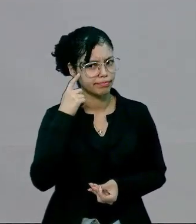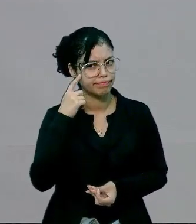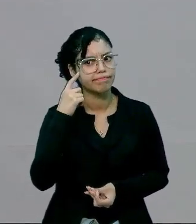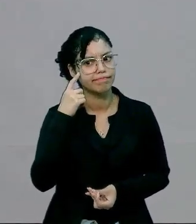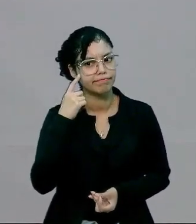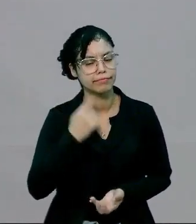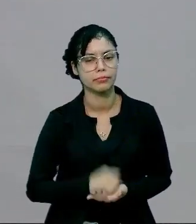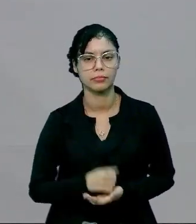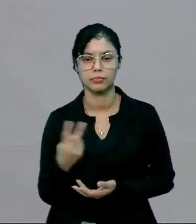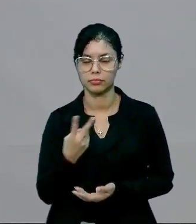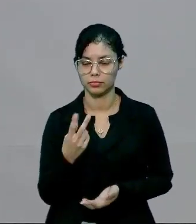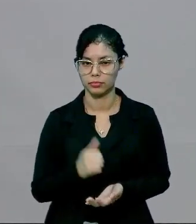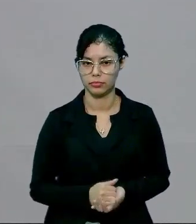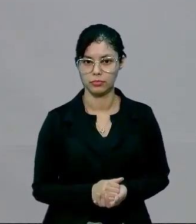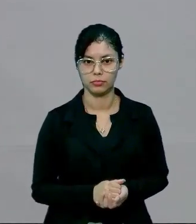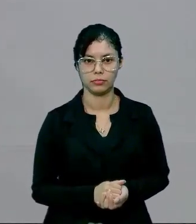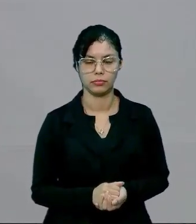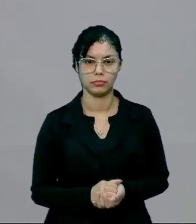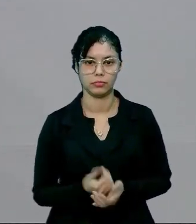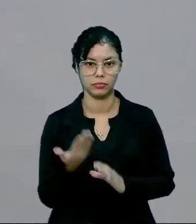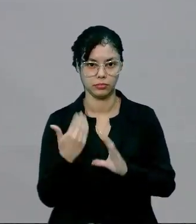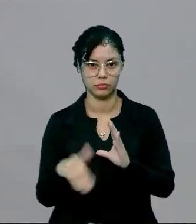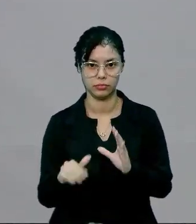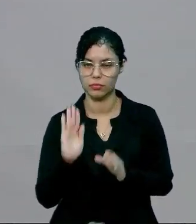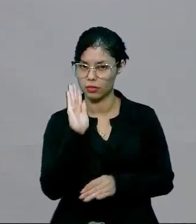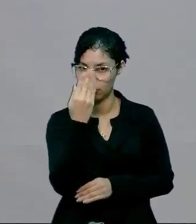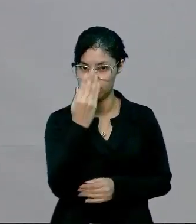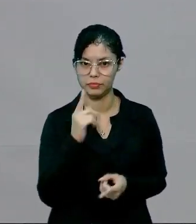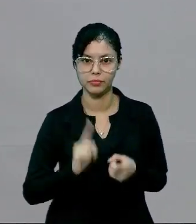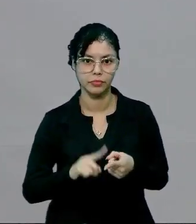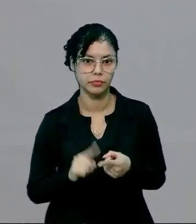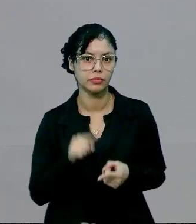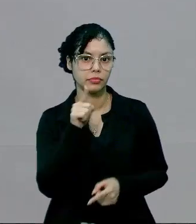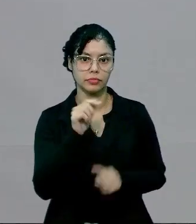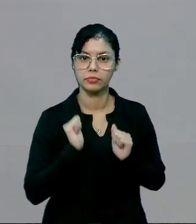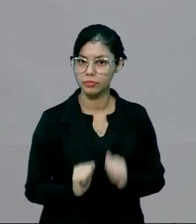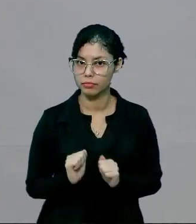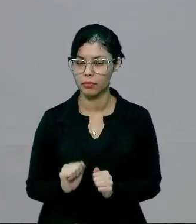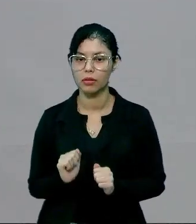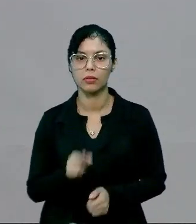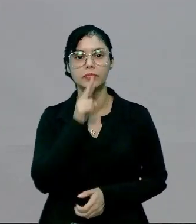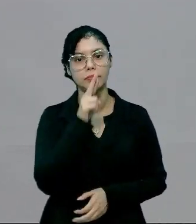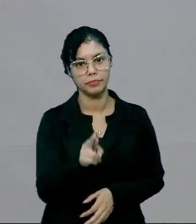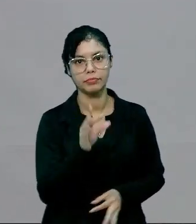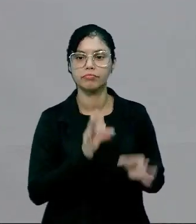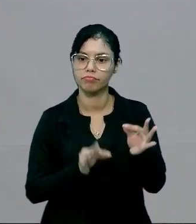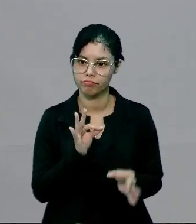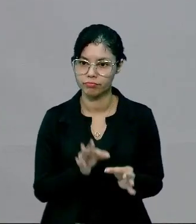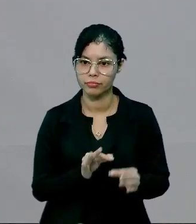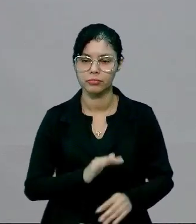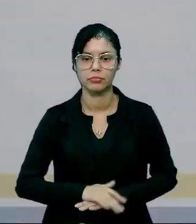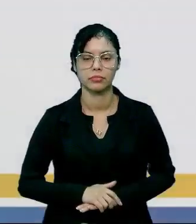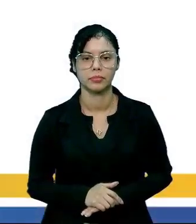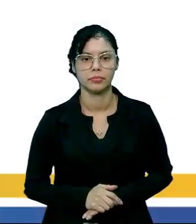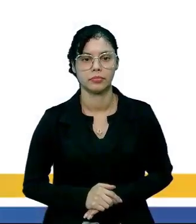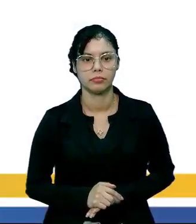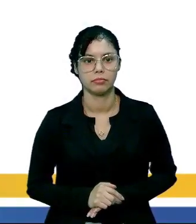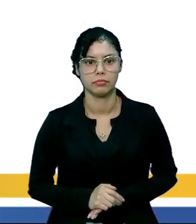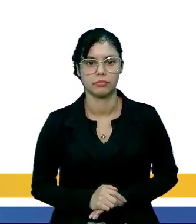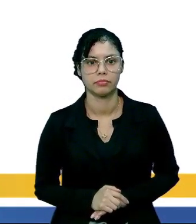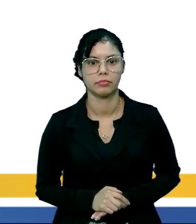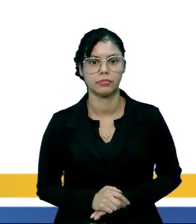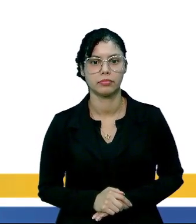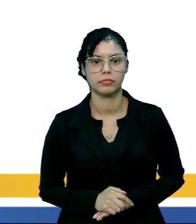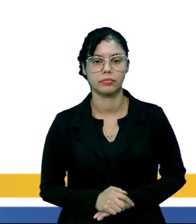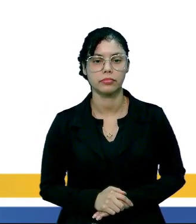duas vezes antes, né, de propagar uma informação falsa, porque você corre o risco de responder por isso, né? Então, vamos